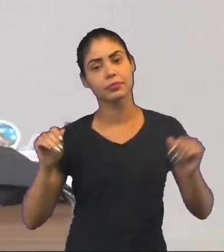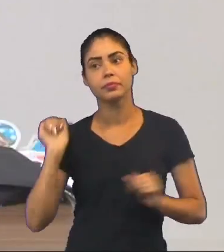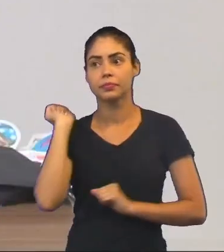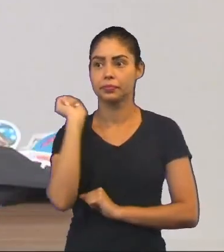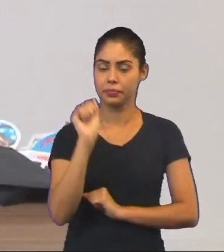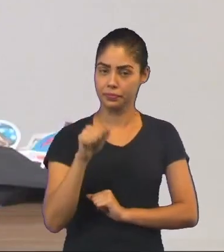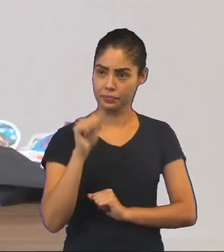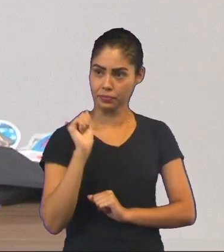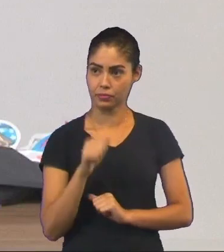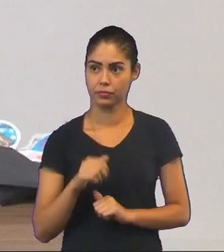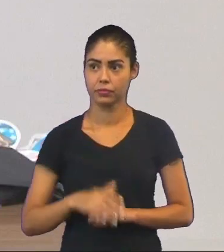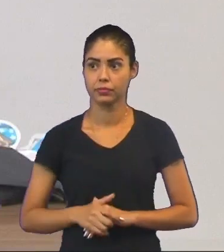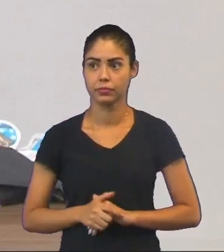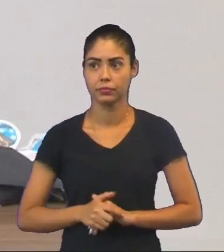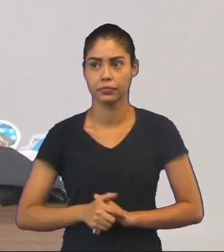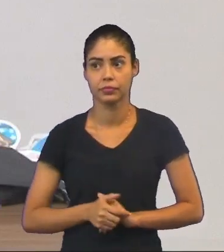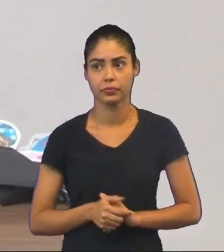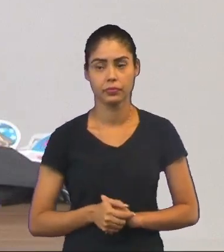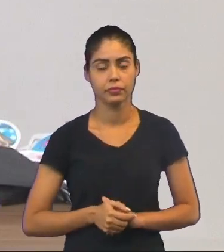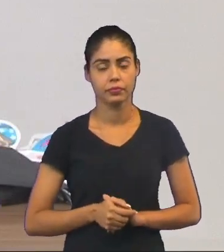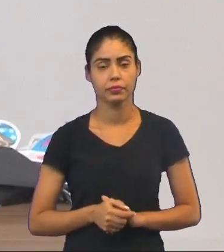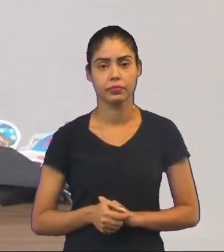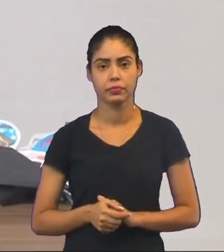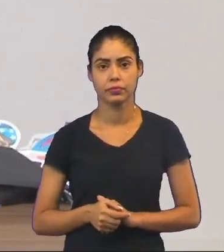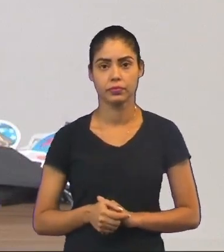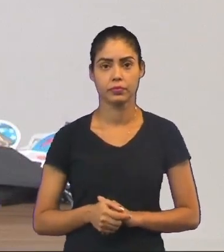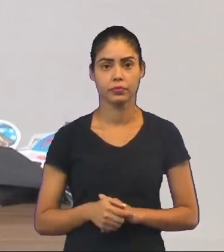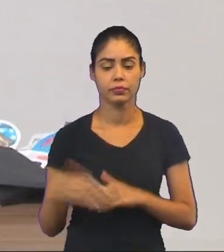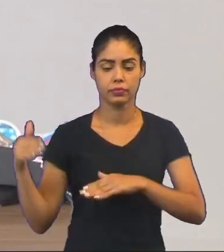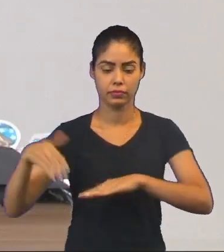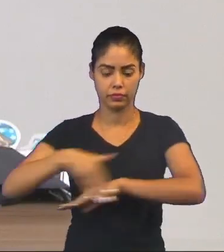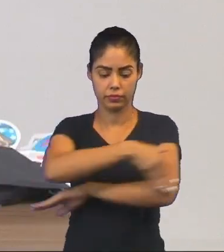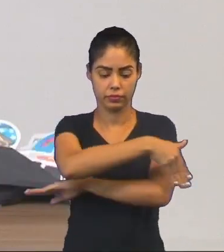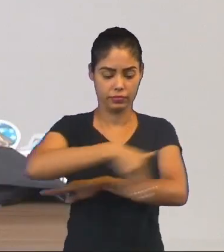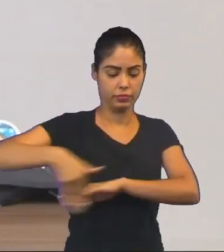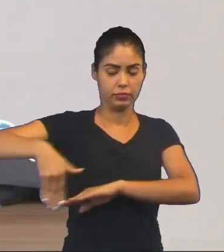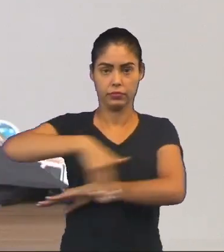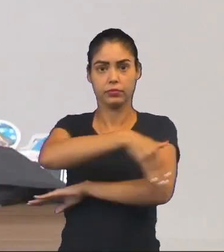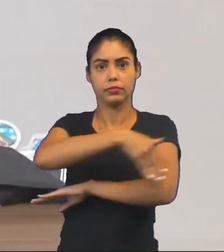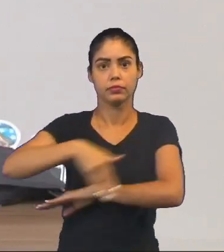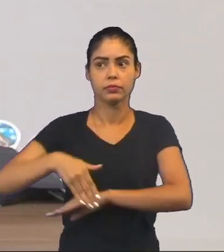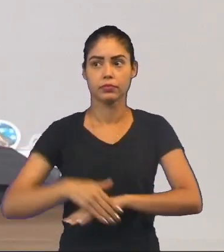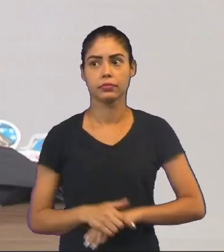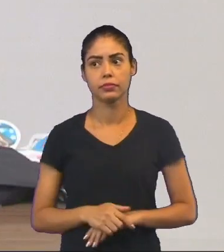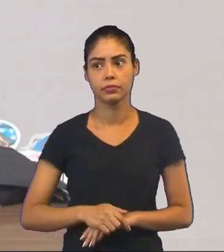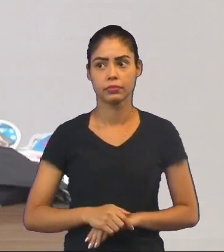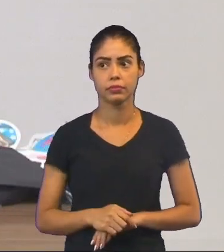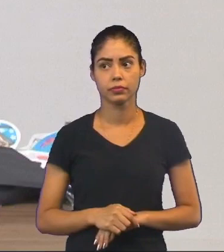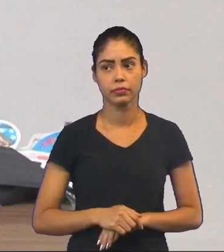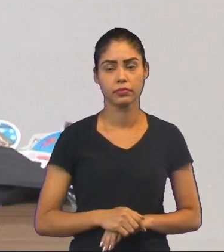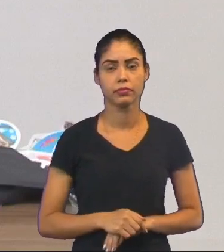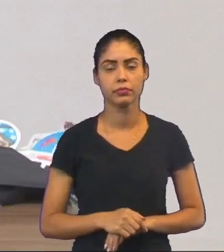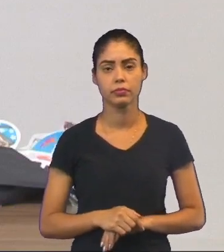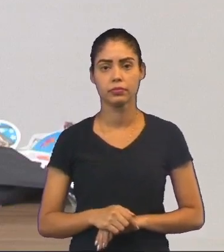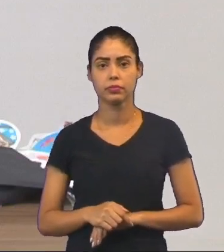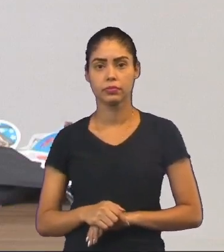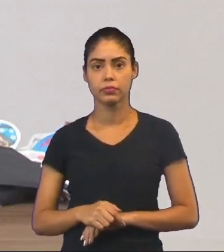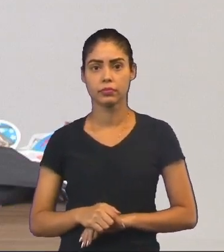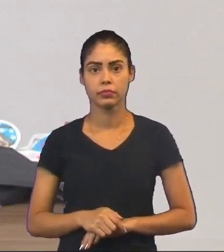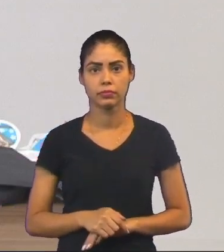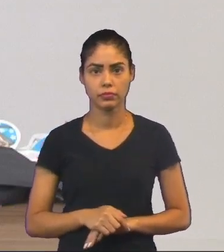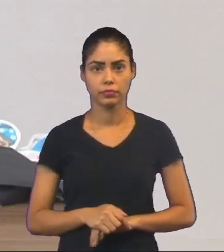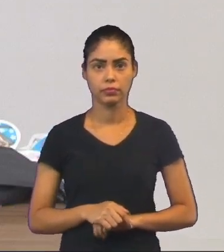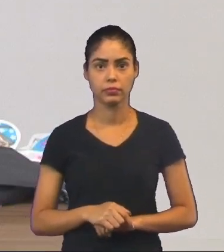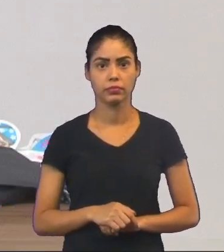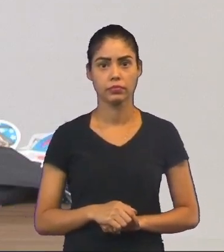Terrestre, isso mesmo. Se movimenta nas ruas, nas estradas. Então,